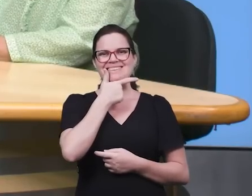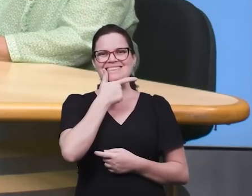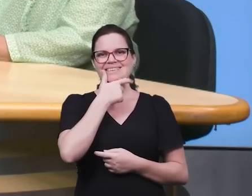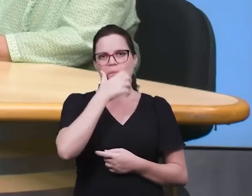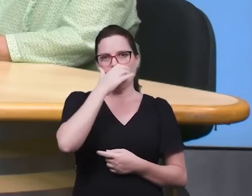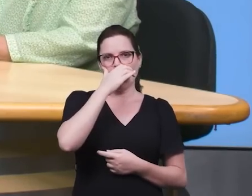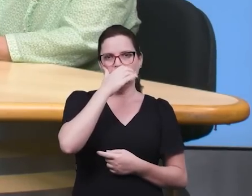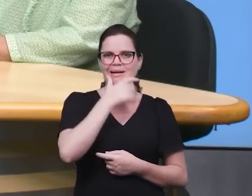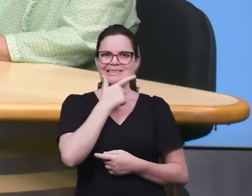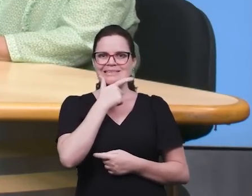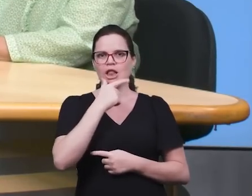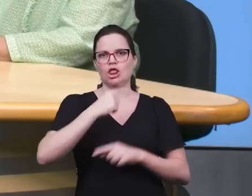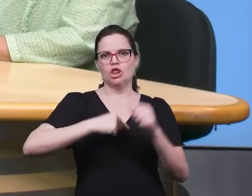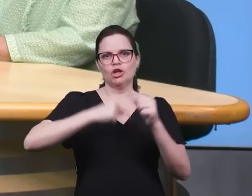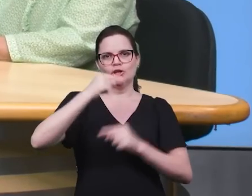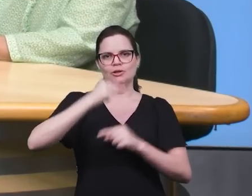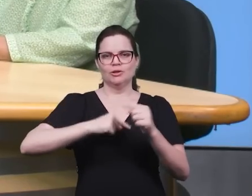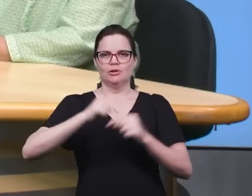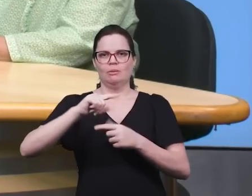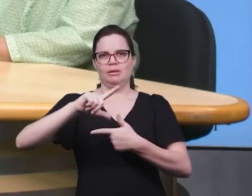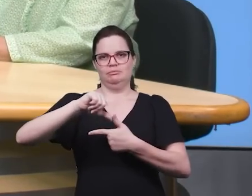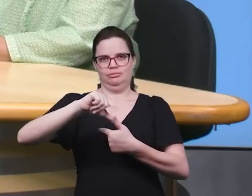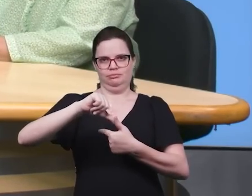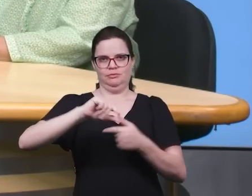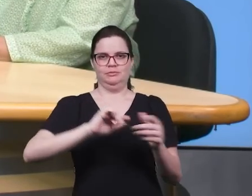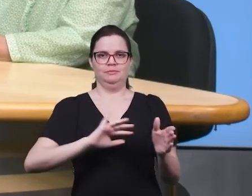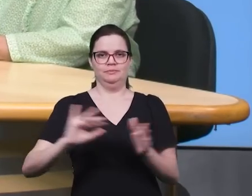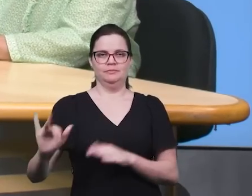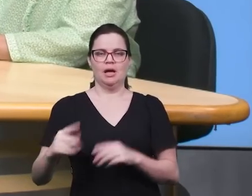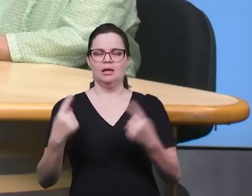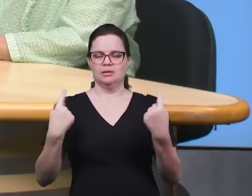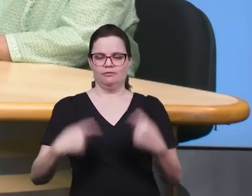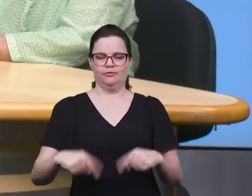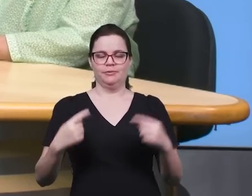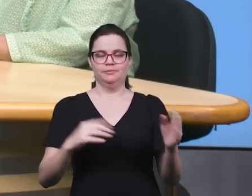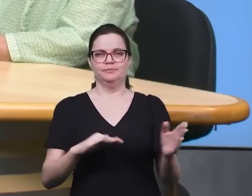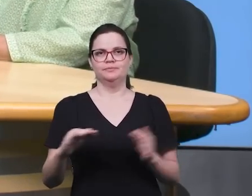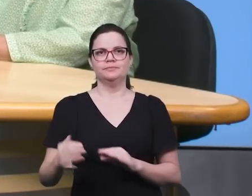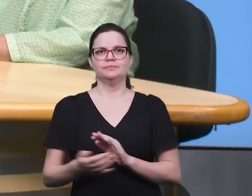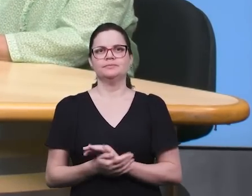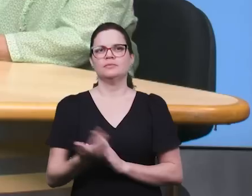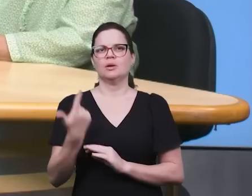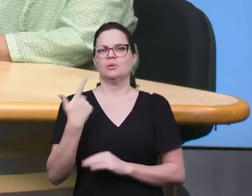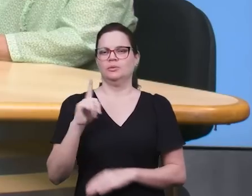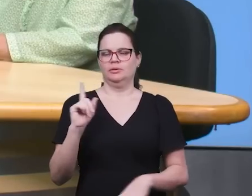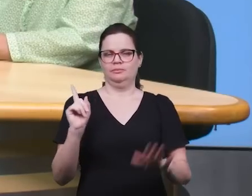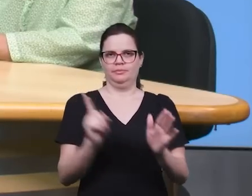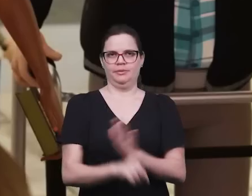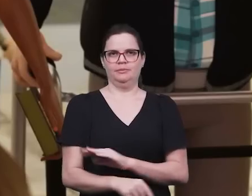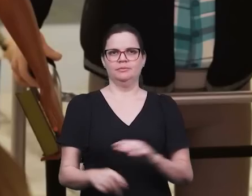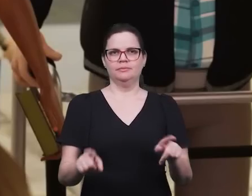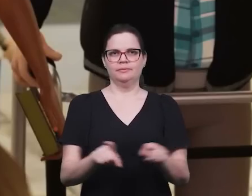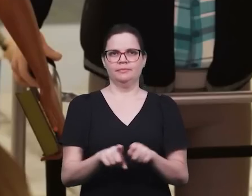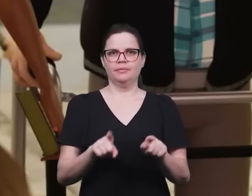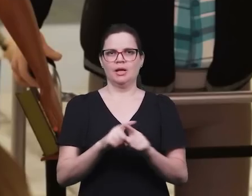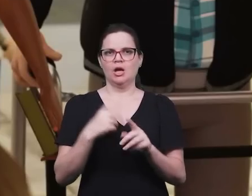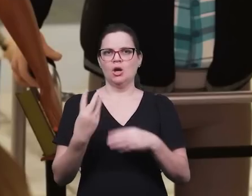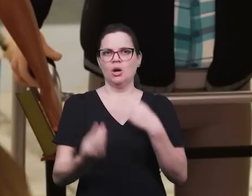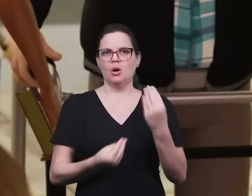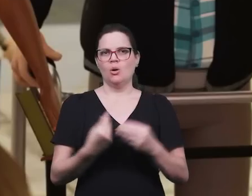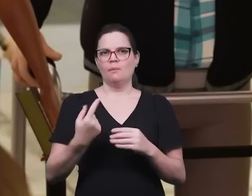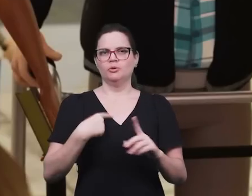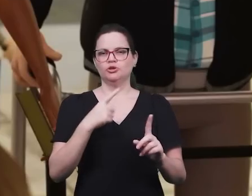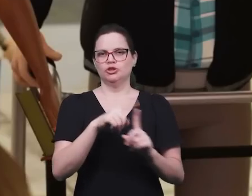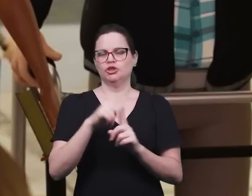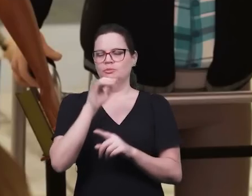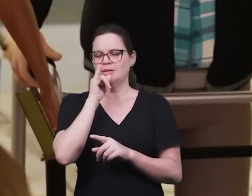os desafios, né, Roberto? Os desafios. Vamos então para mais uma pergunta que nós separamos também, que fala sobre como as